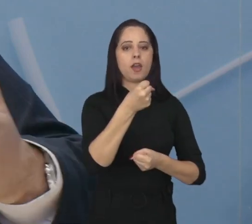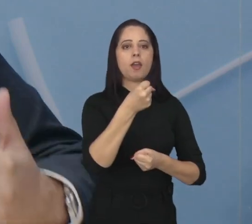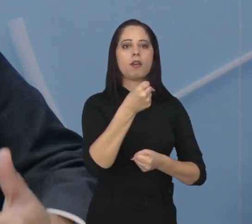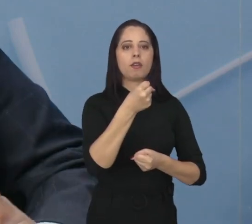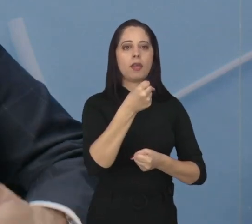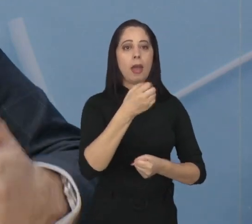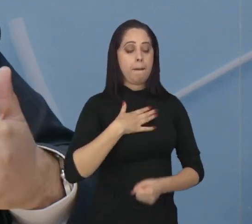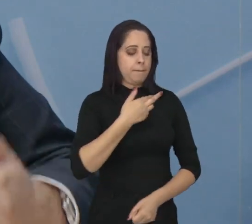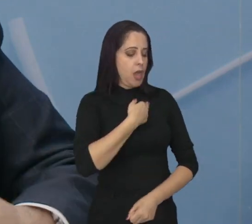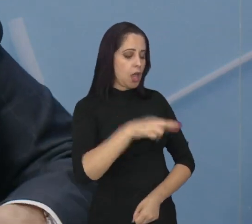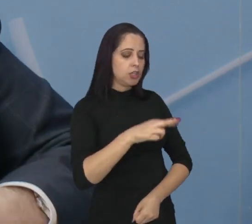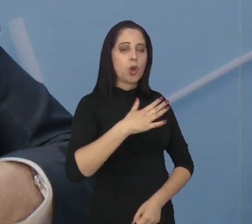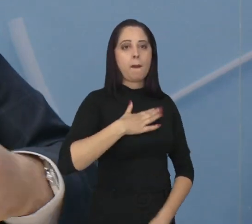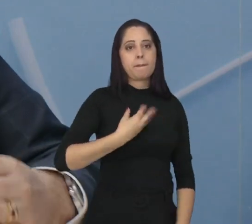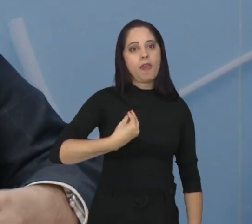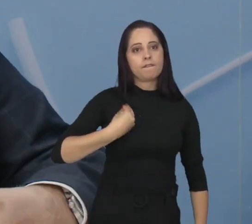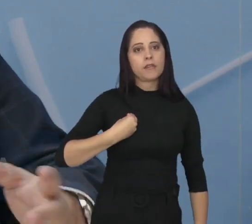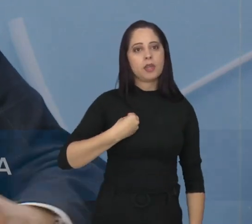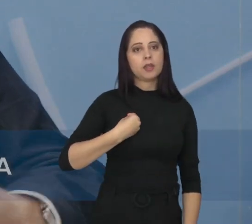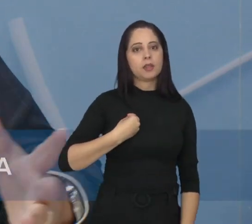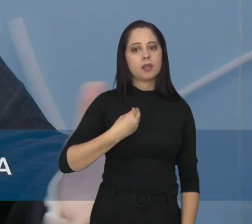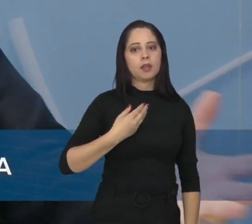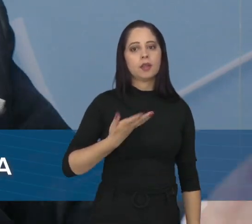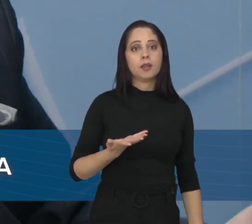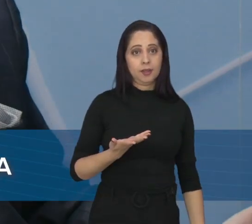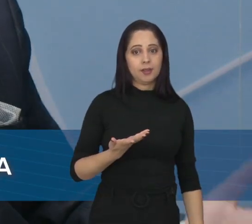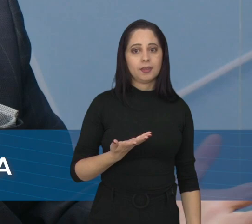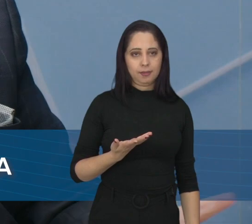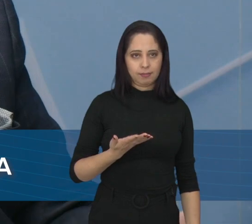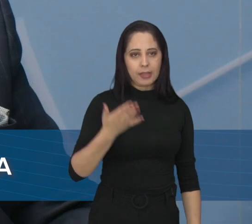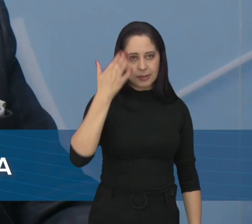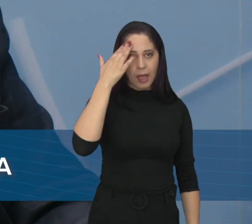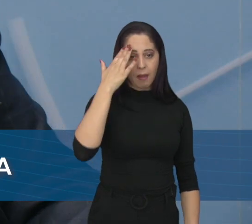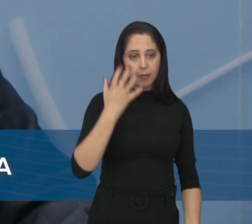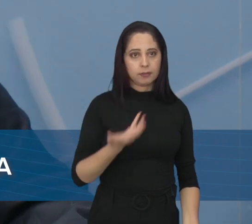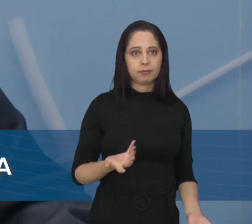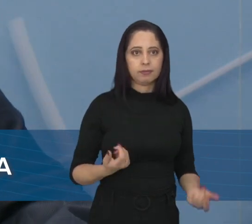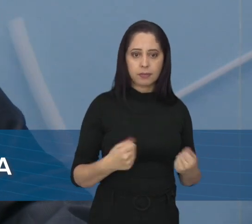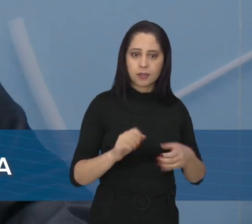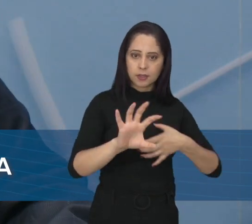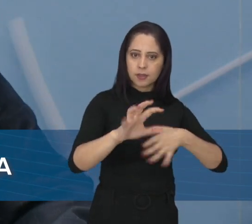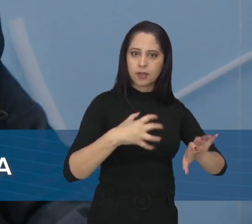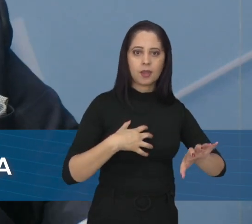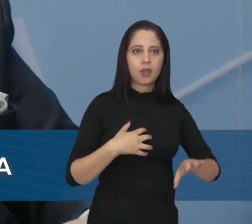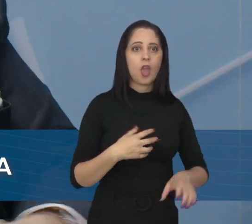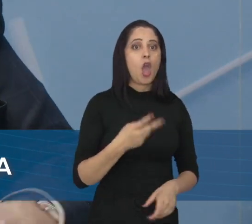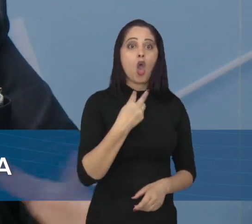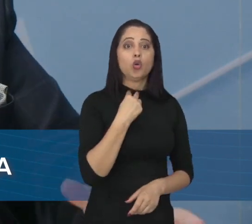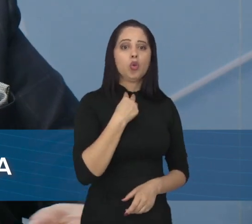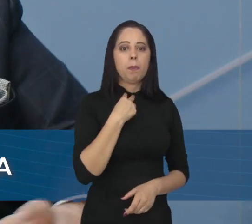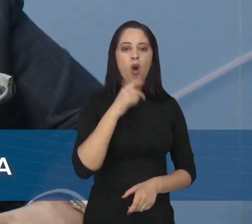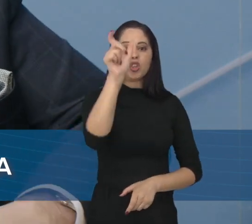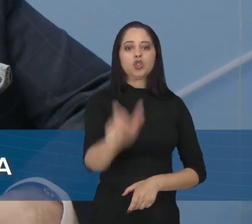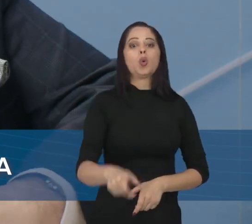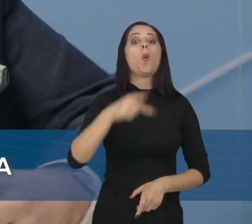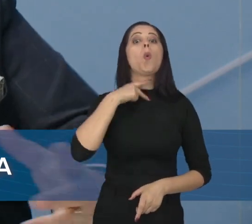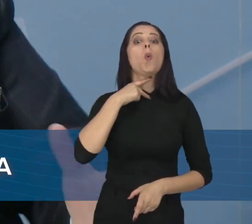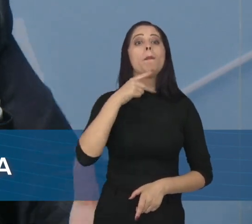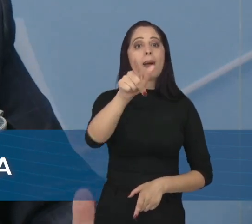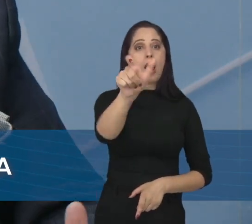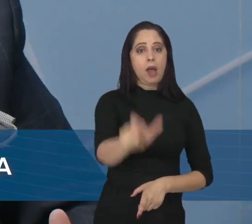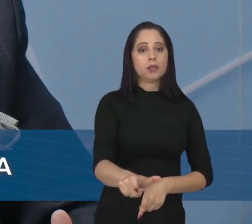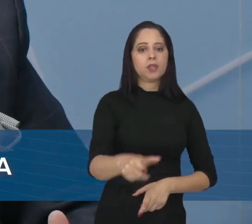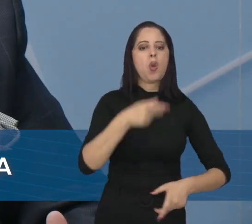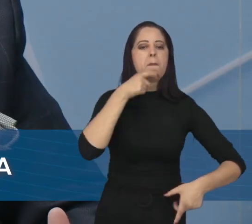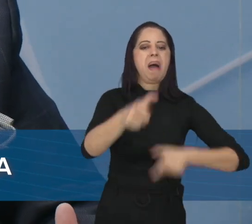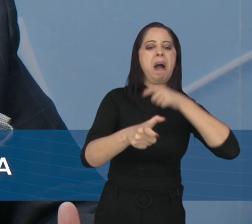a minha religião, a minha história, sem comer 1 quilo de sal, a gente fala, né? Criticar um padre. Gente, tem muitas